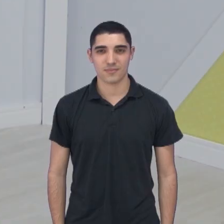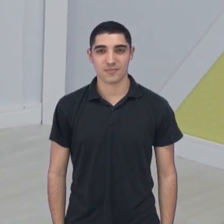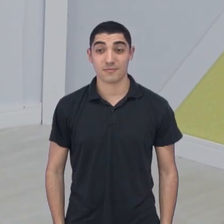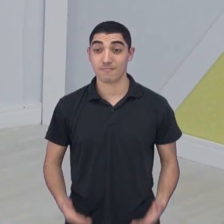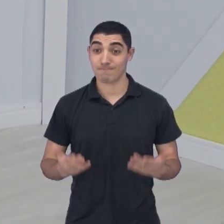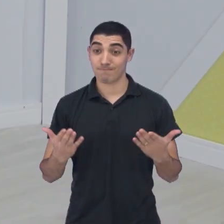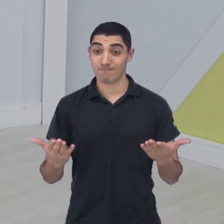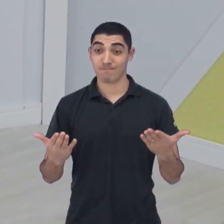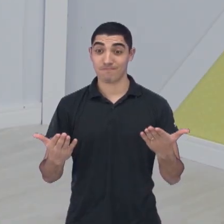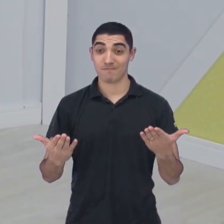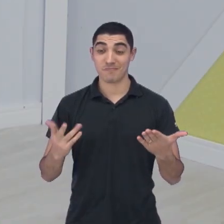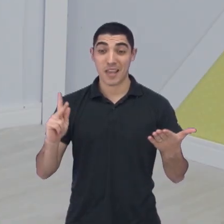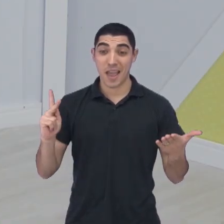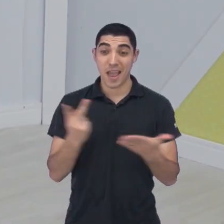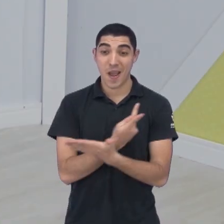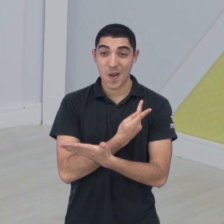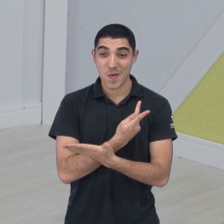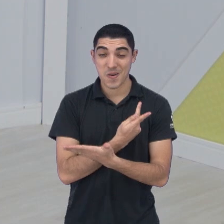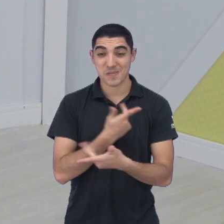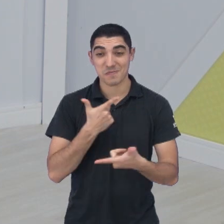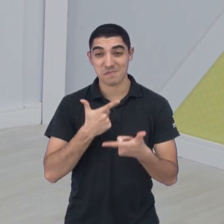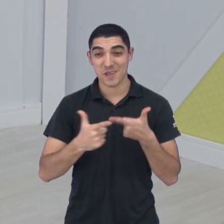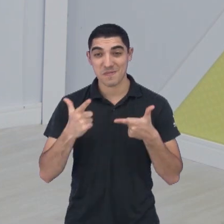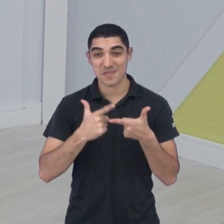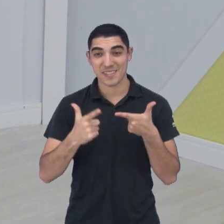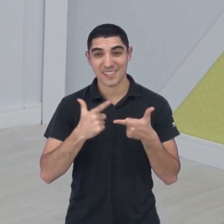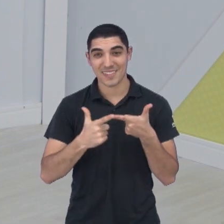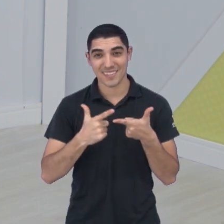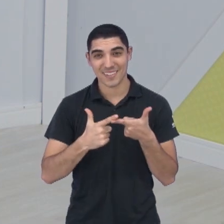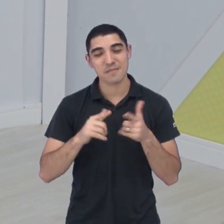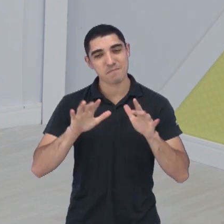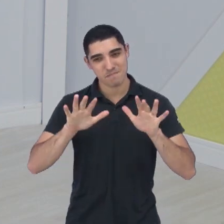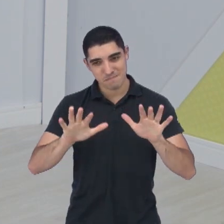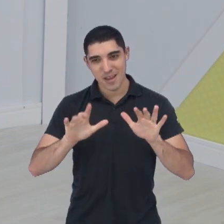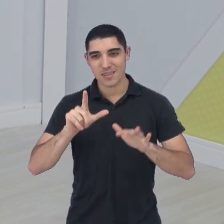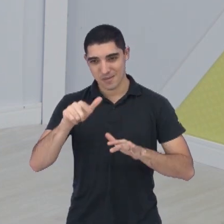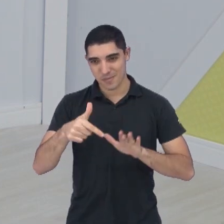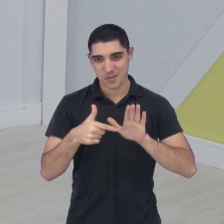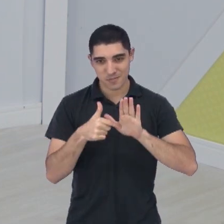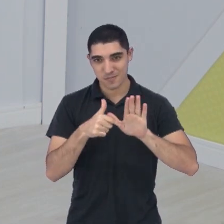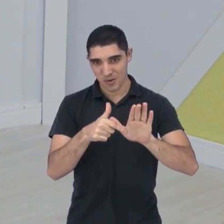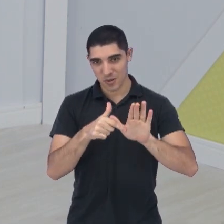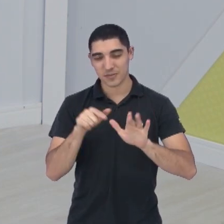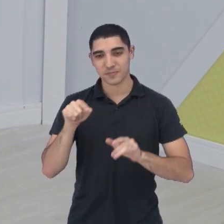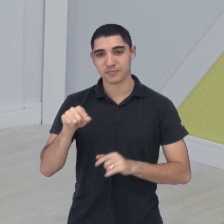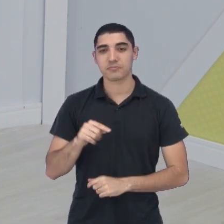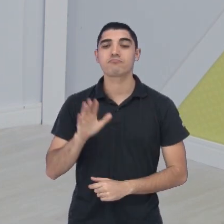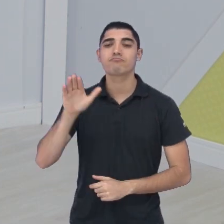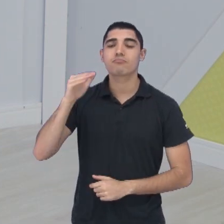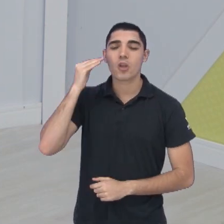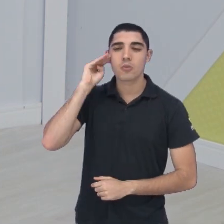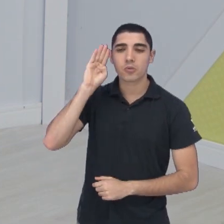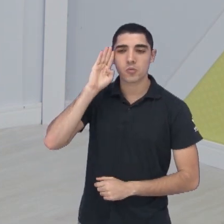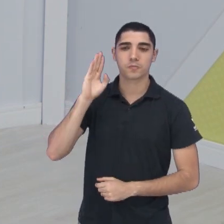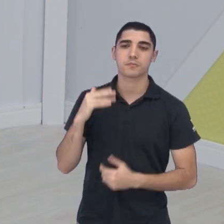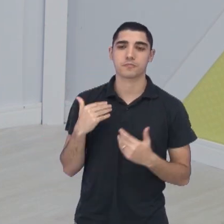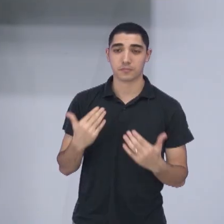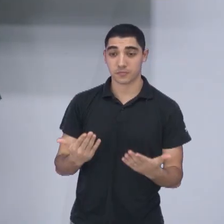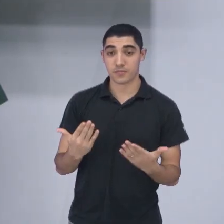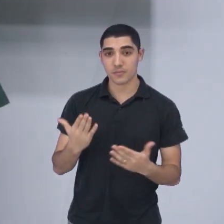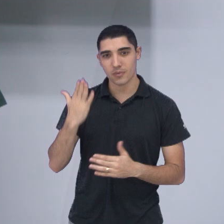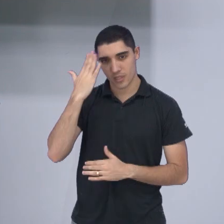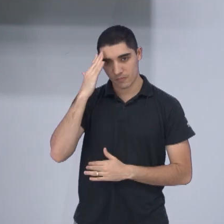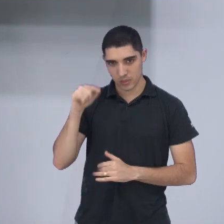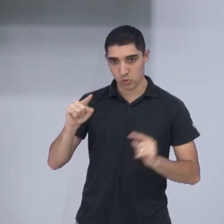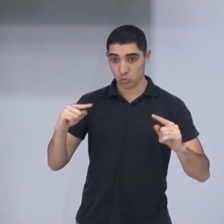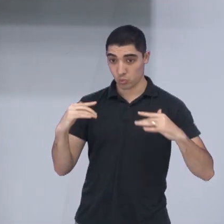Pois é, falhou o VT do jogo. Já, se for possível, a gente coloca. Brunão, a gente sabia que o jogo era difícil,